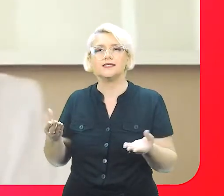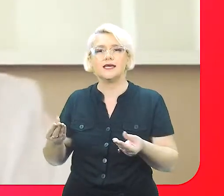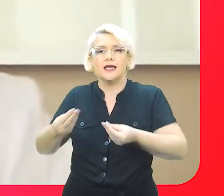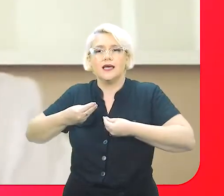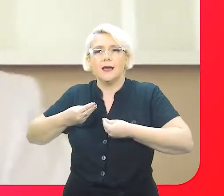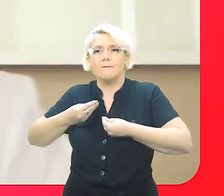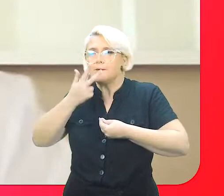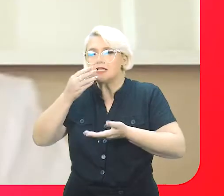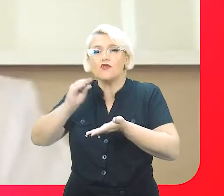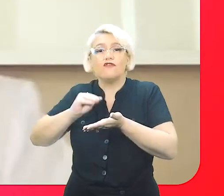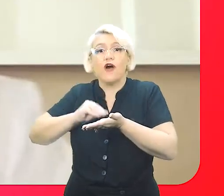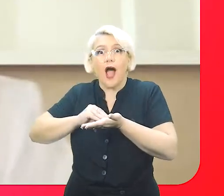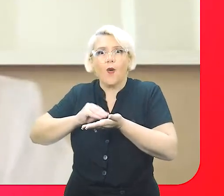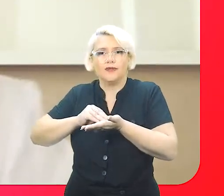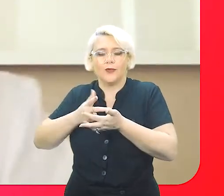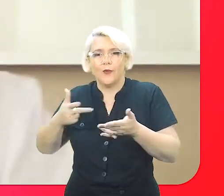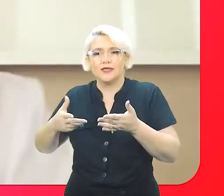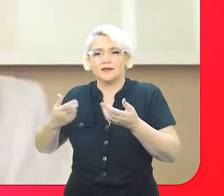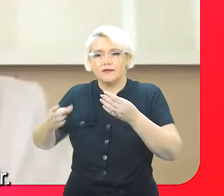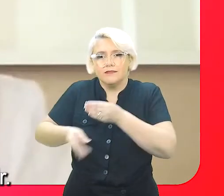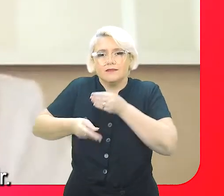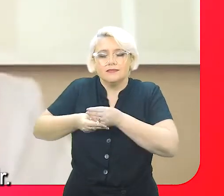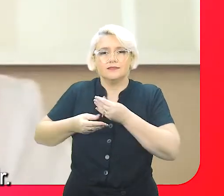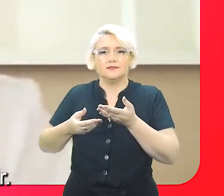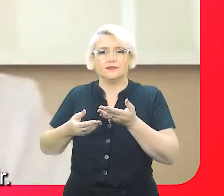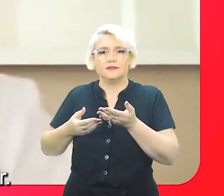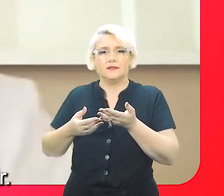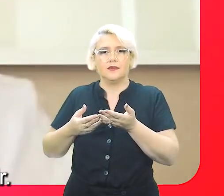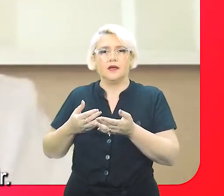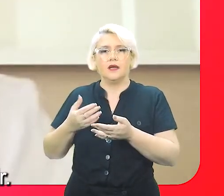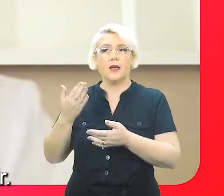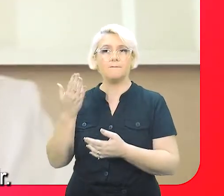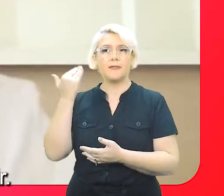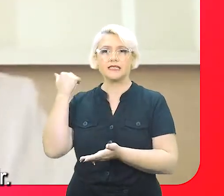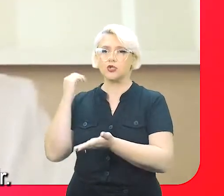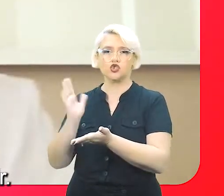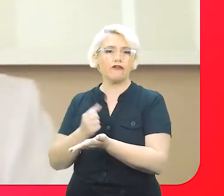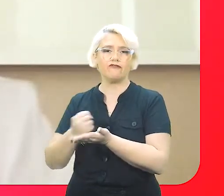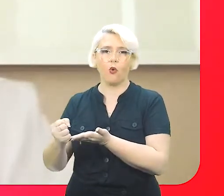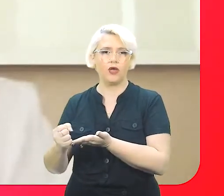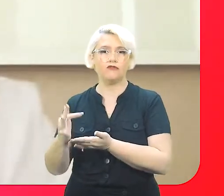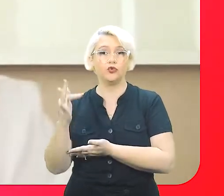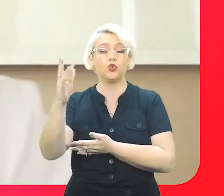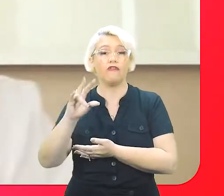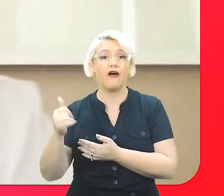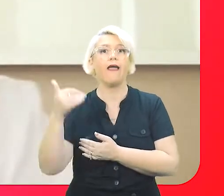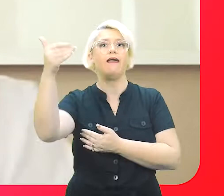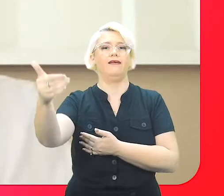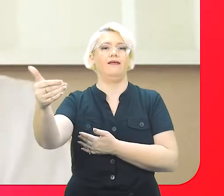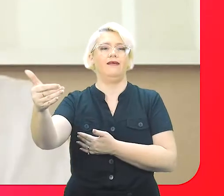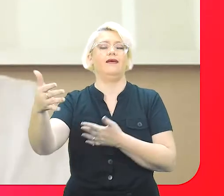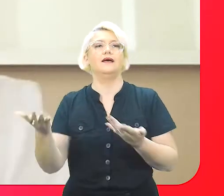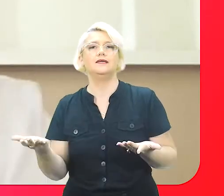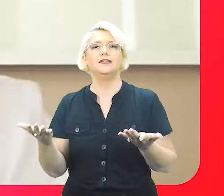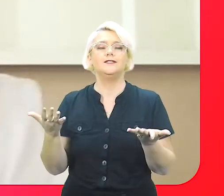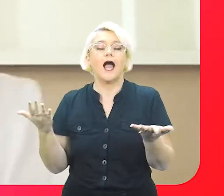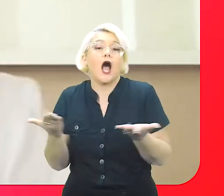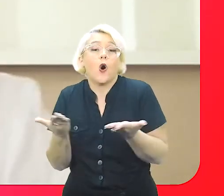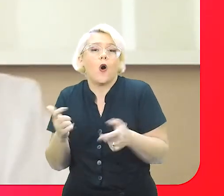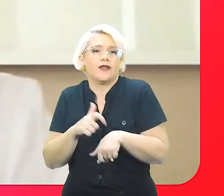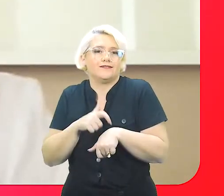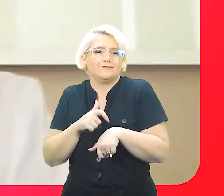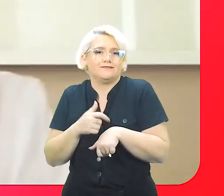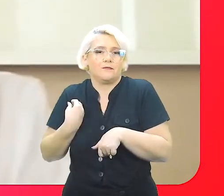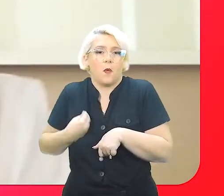nos resta sempre. Porque o passado já foi, o futuro está para vir, né? E